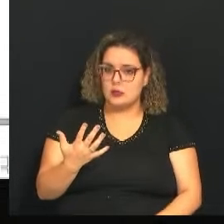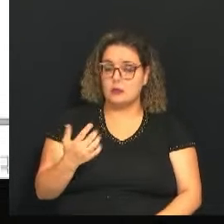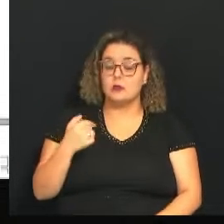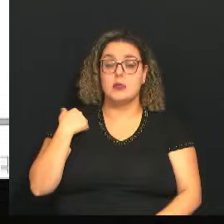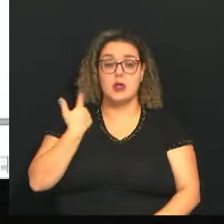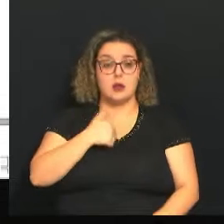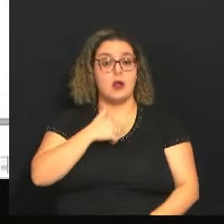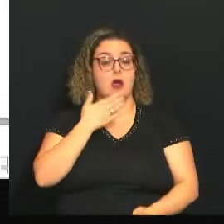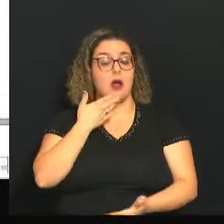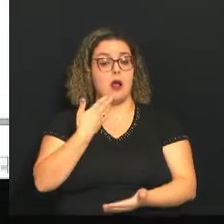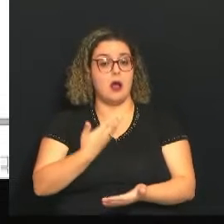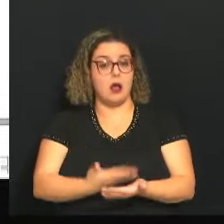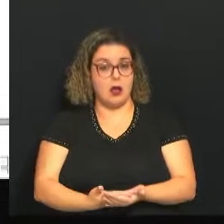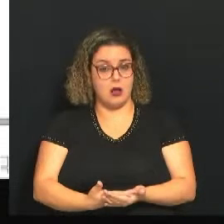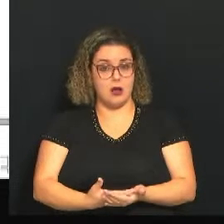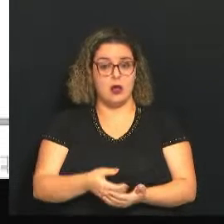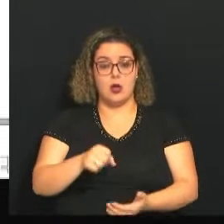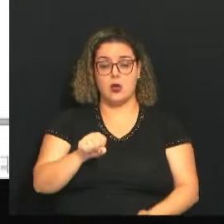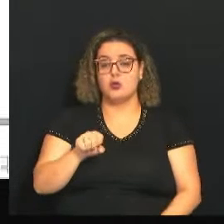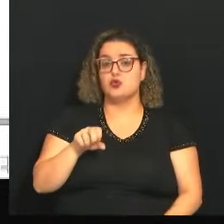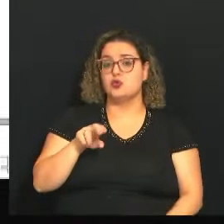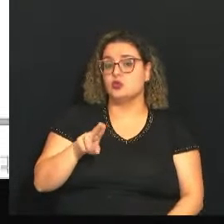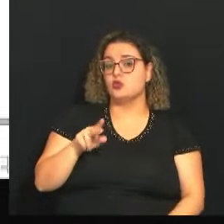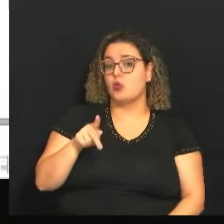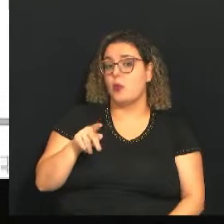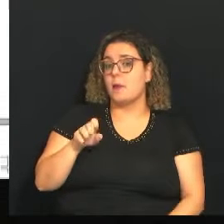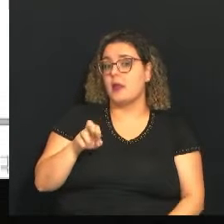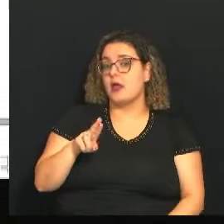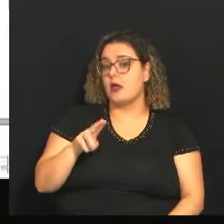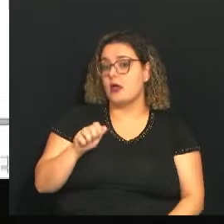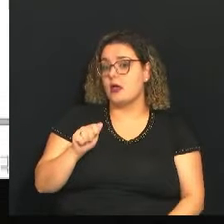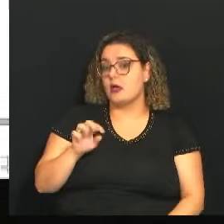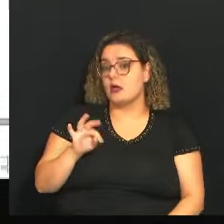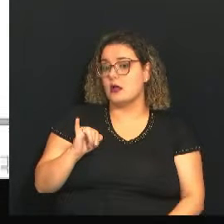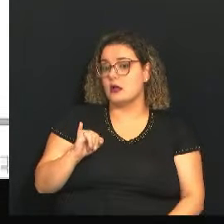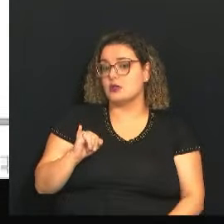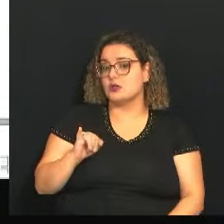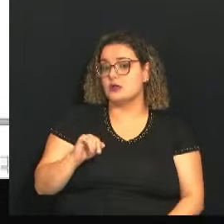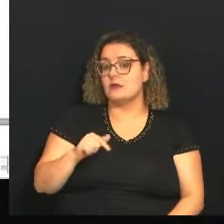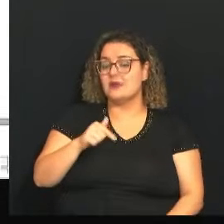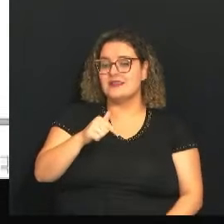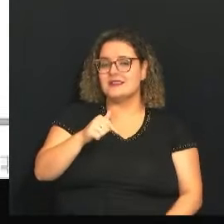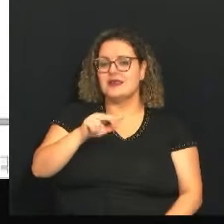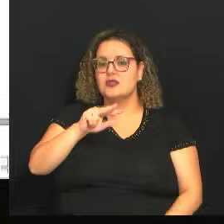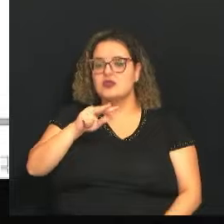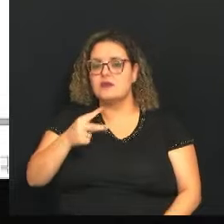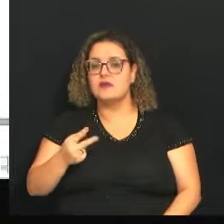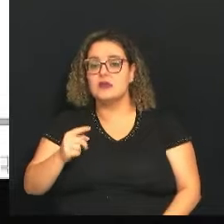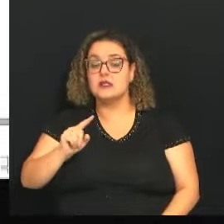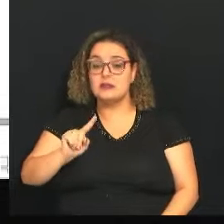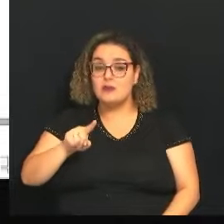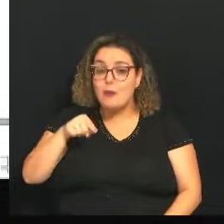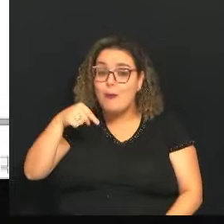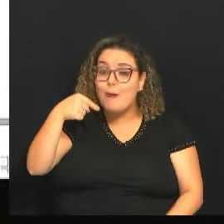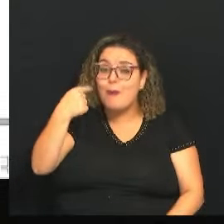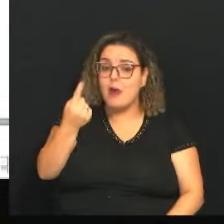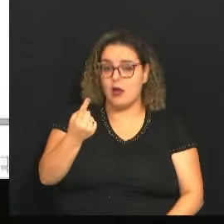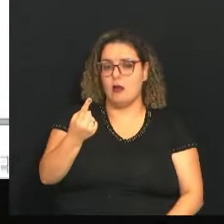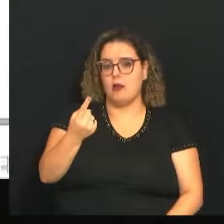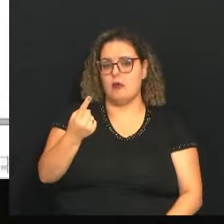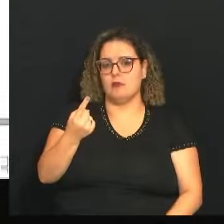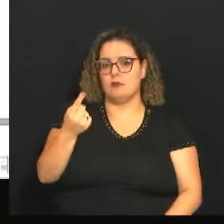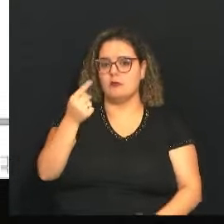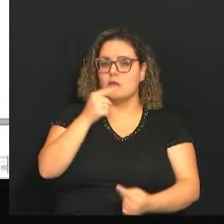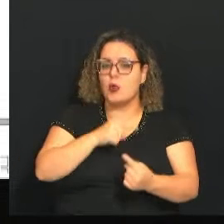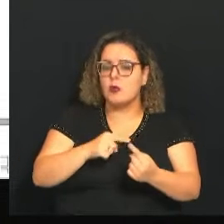surpresa, esse superávit, ele foi 7 vezes maior do que o que estava como meta, né? Porque a